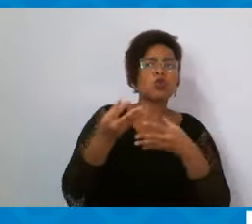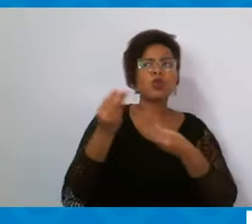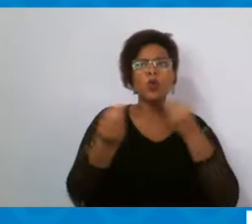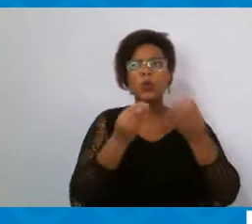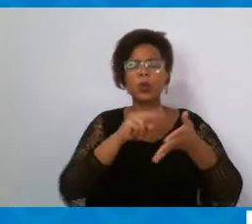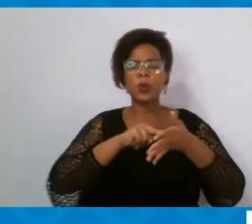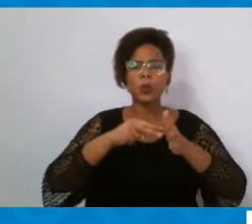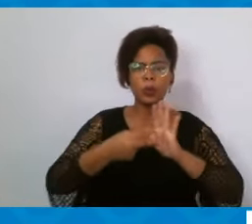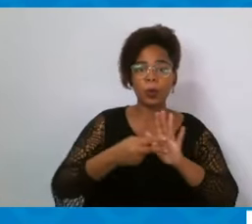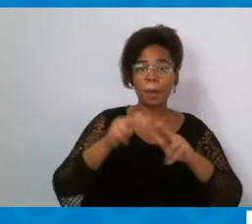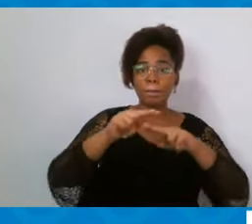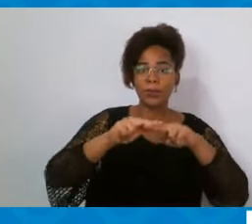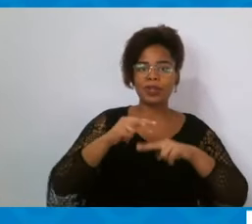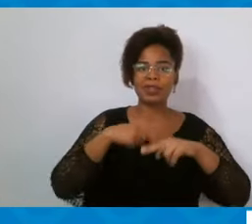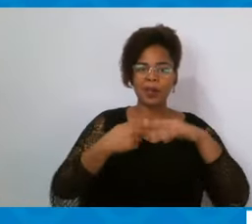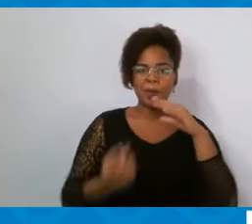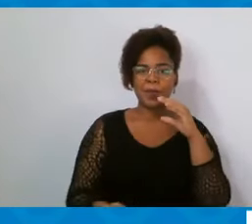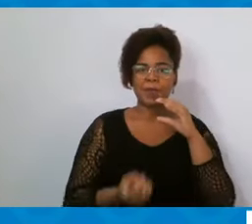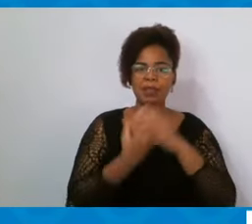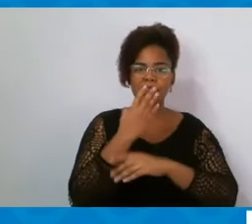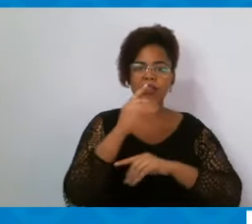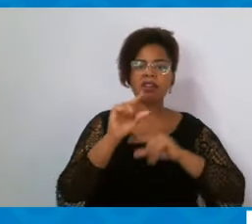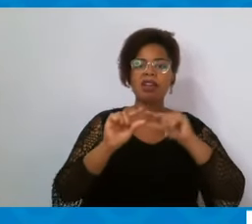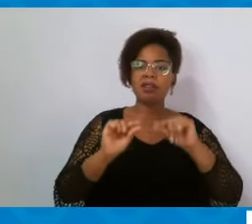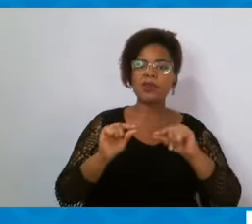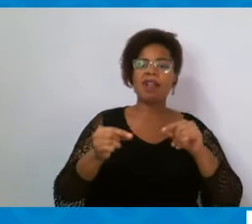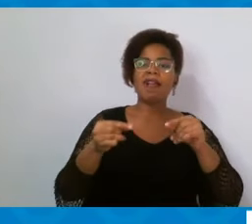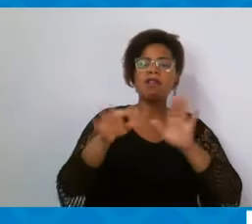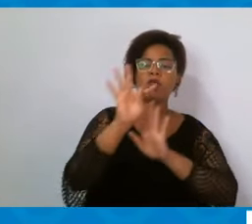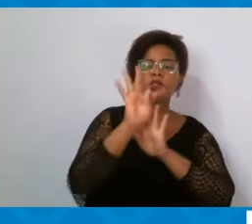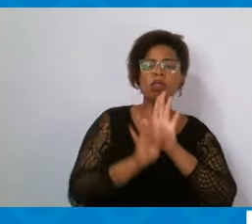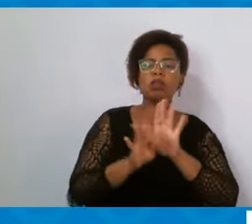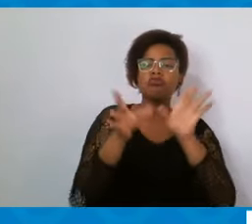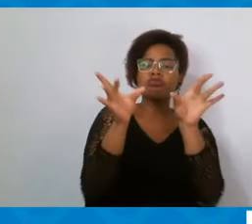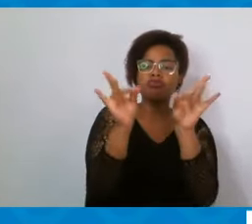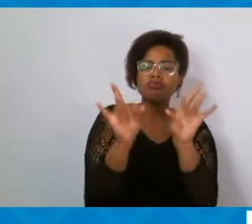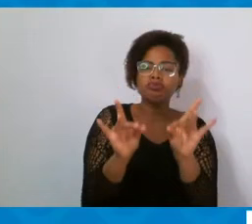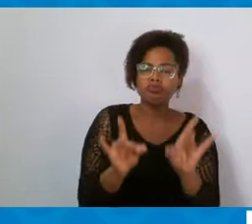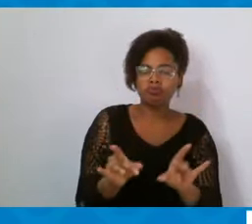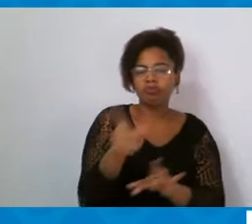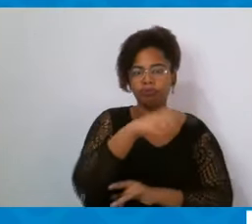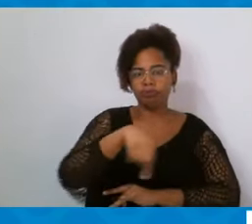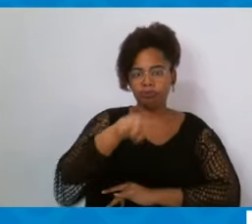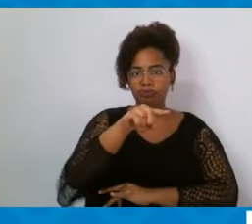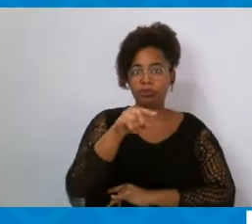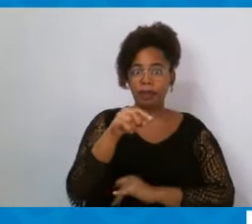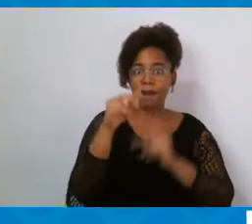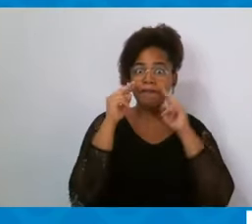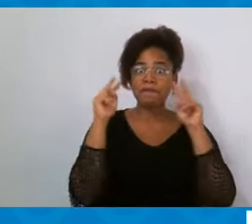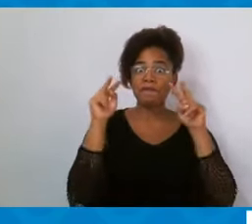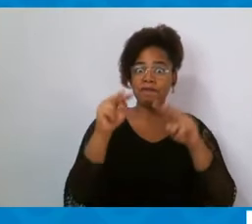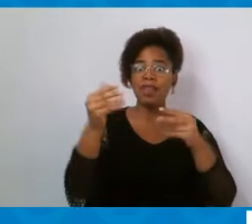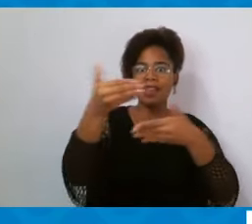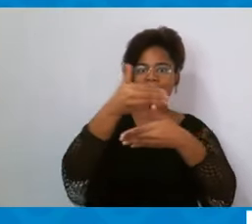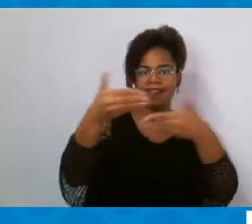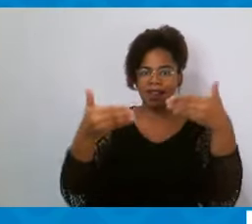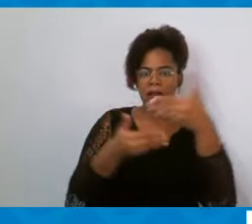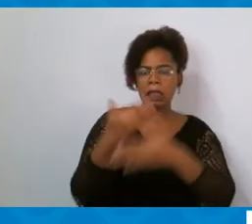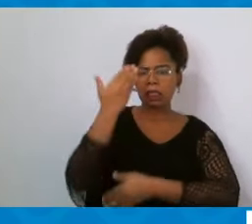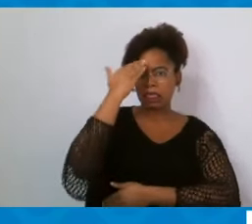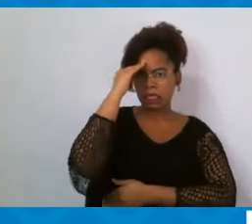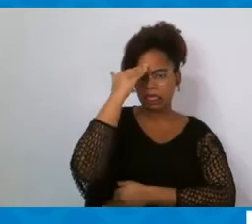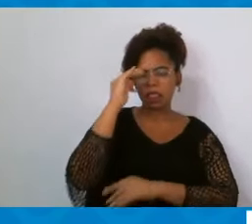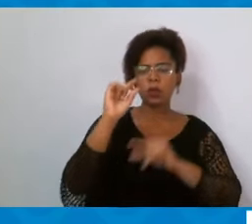né, para explicar um pouquinho, e aí vocês vão ver que parece um verbete mesmo. Mas, na verdade, é para pontuar